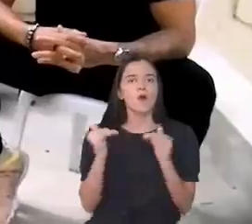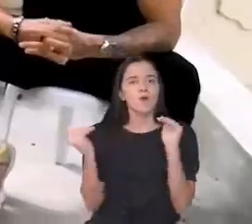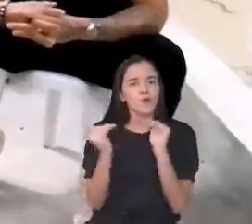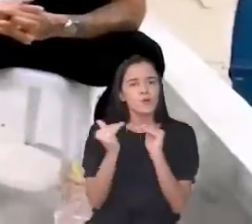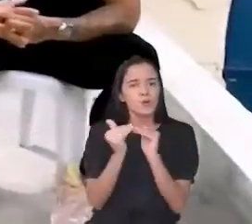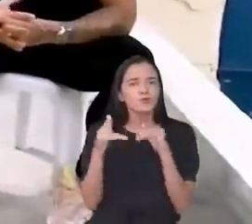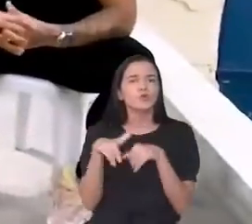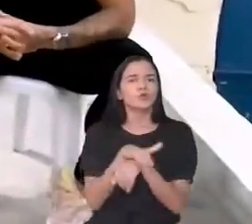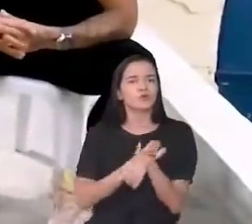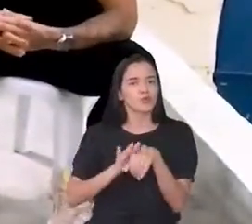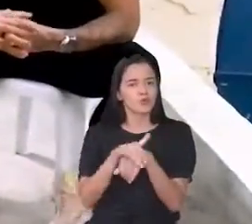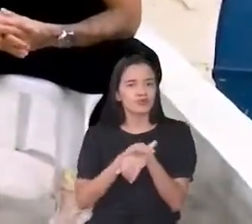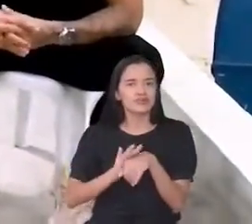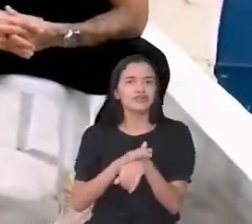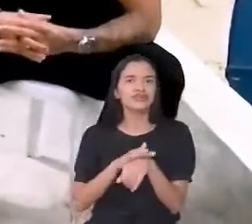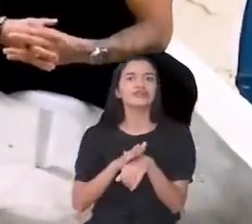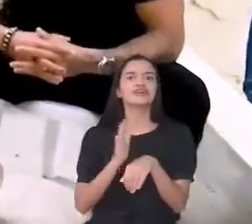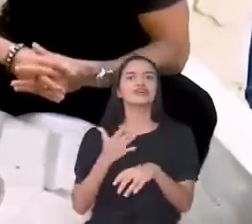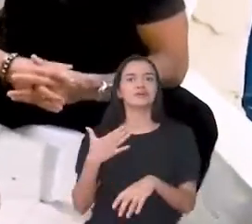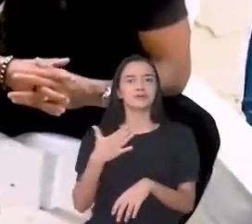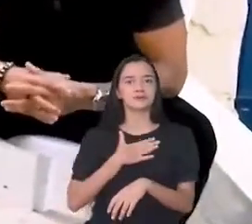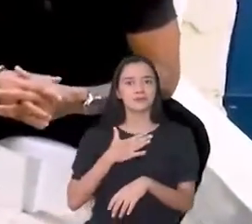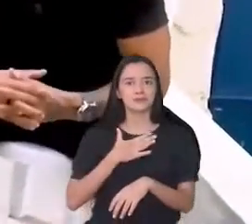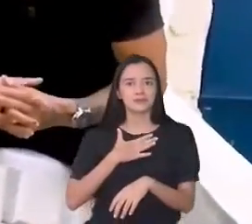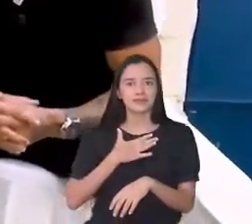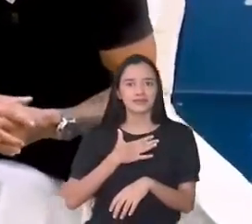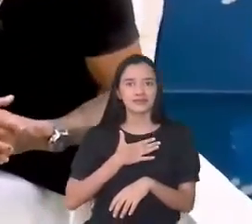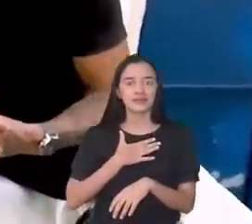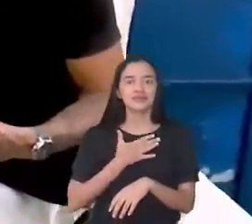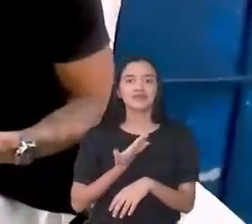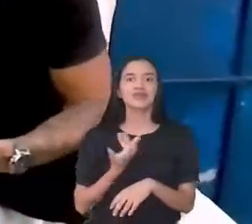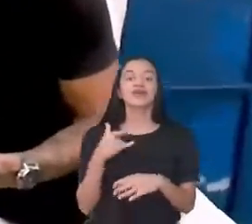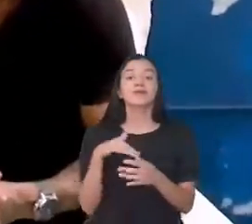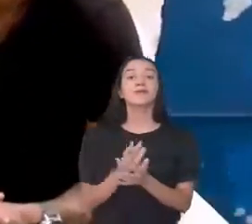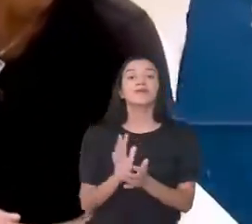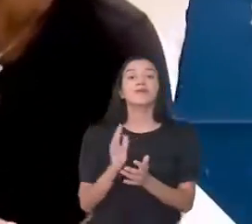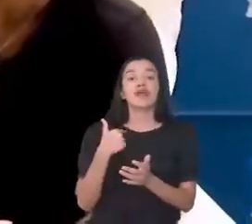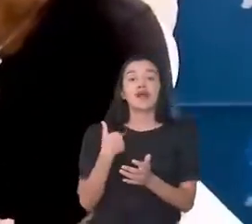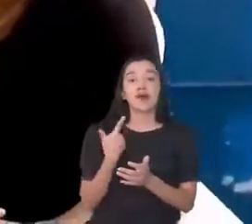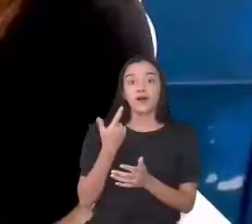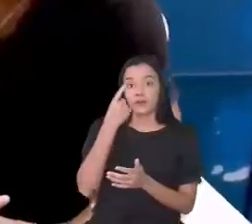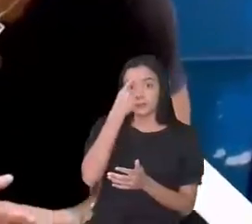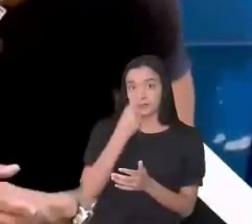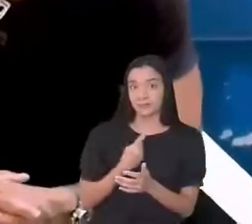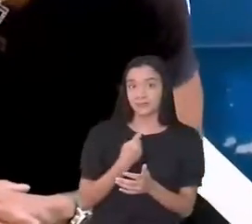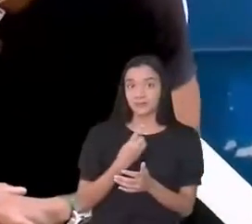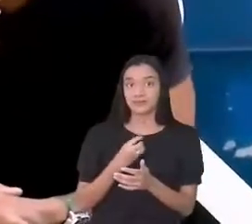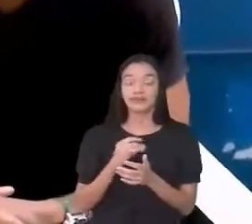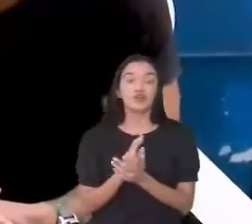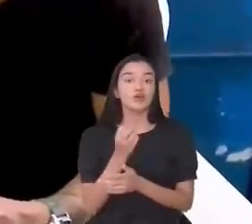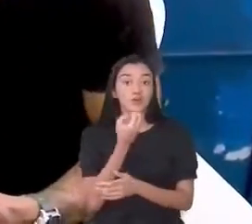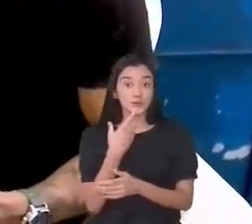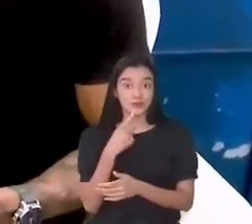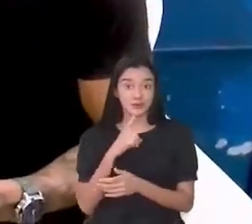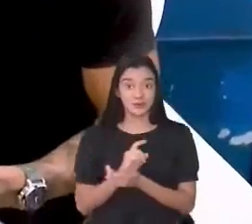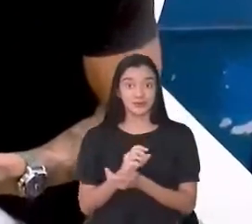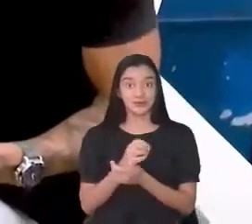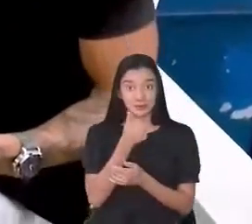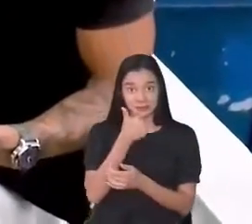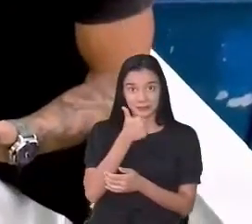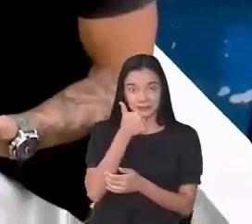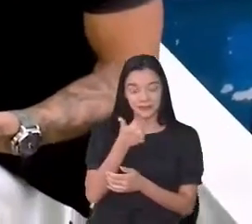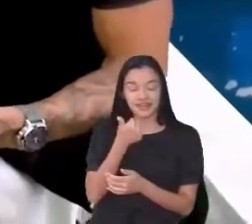conversar um pouco comigo, fazer uma entrevista e também um perfil. Tudo bem, Rafa? Como é que